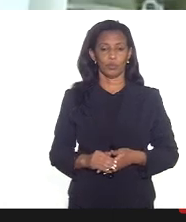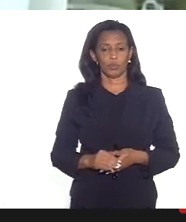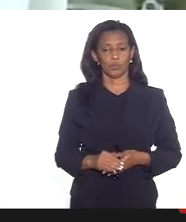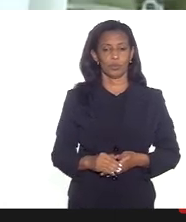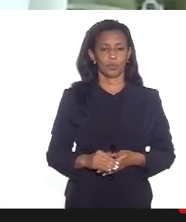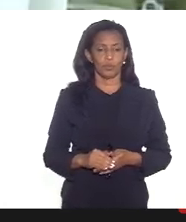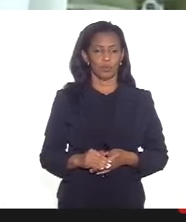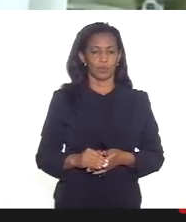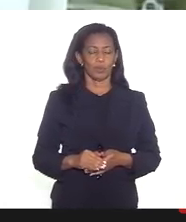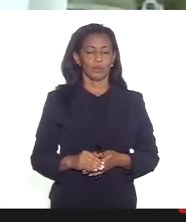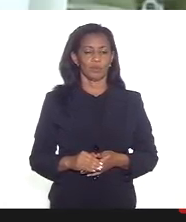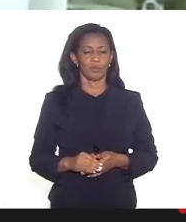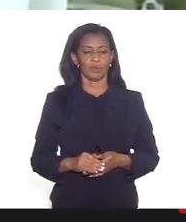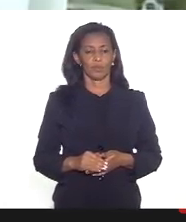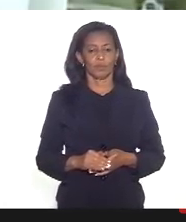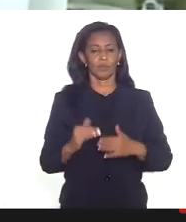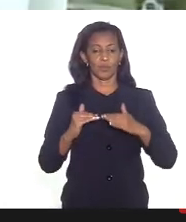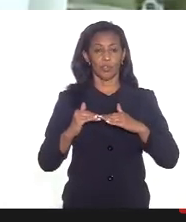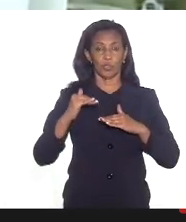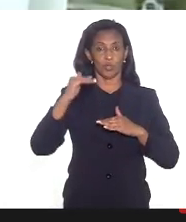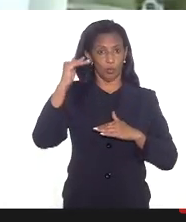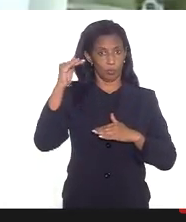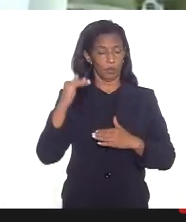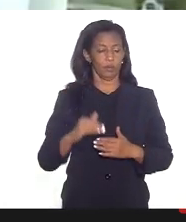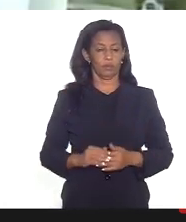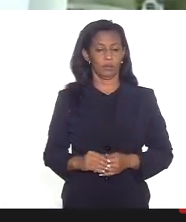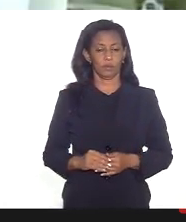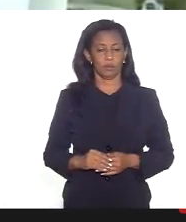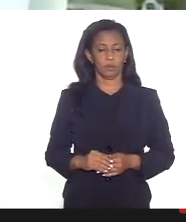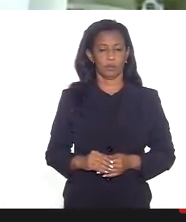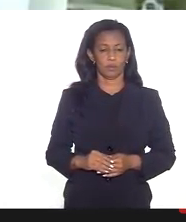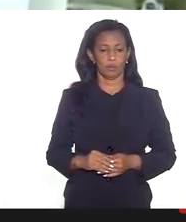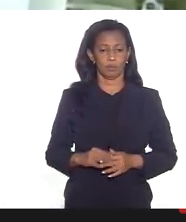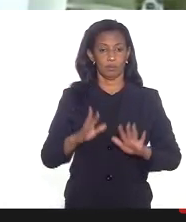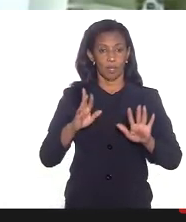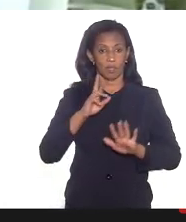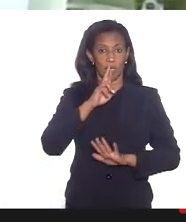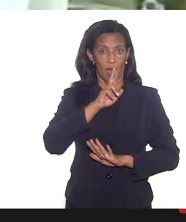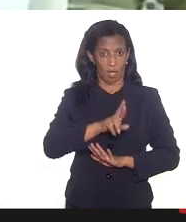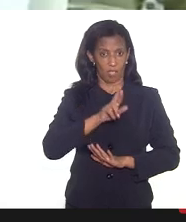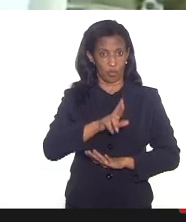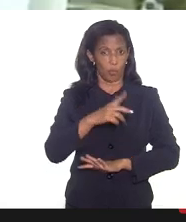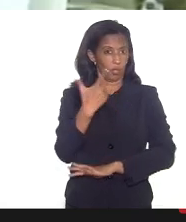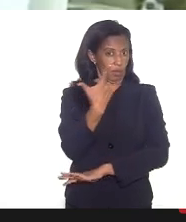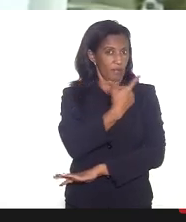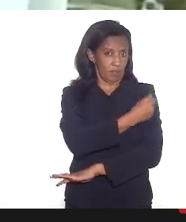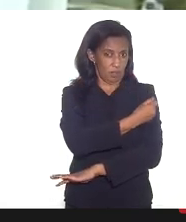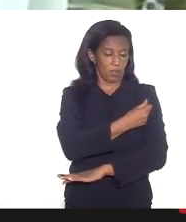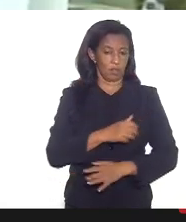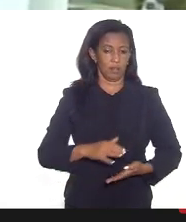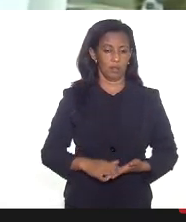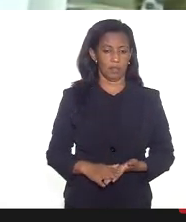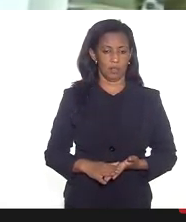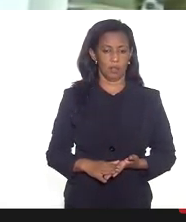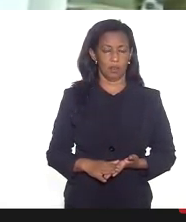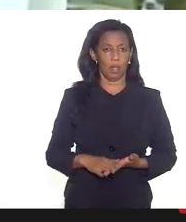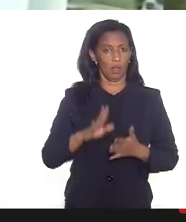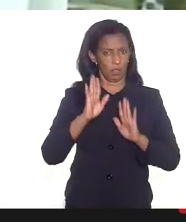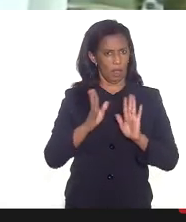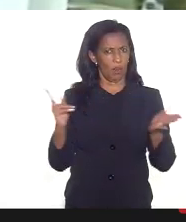geométrica de aumento que tornar mãe mas a resposta da vacinação ela tá